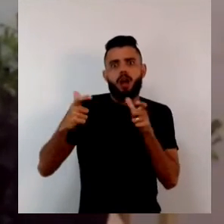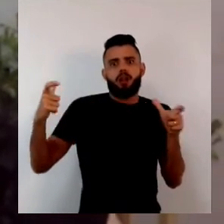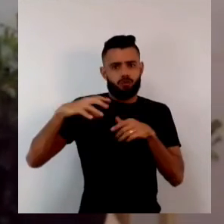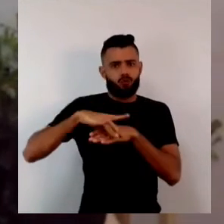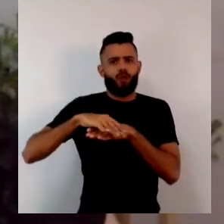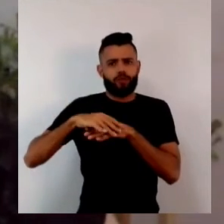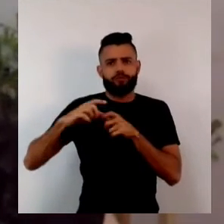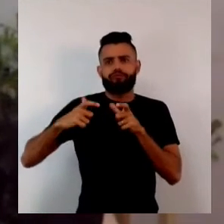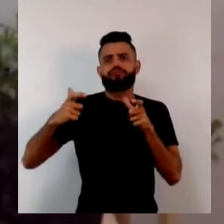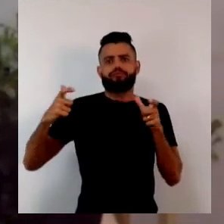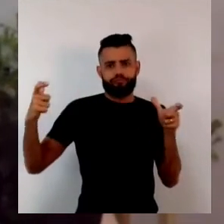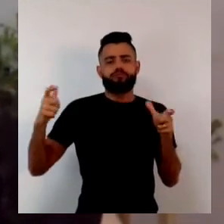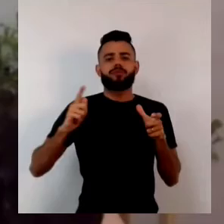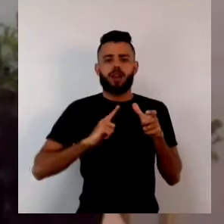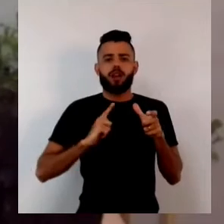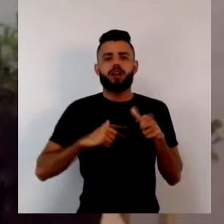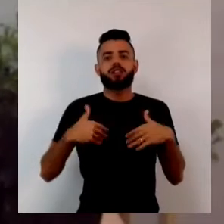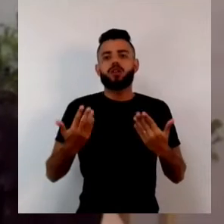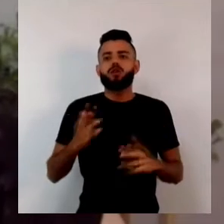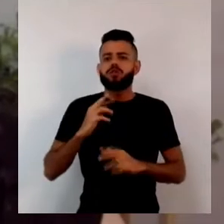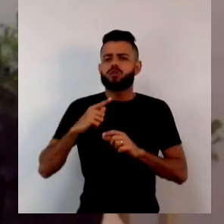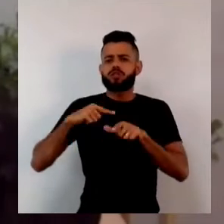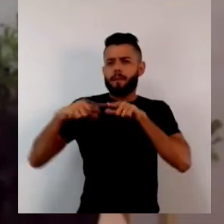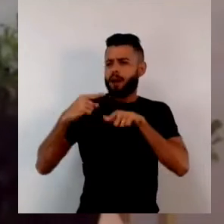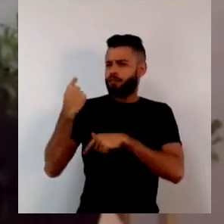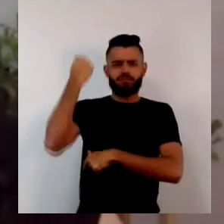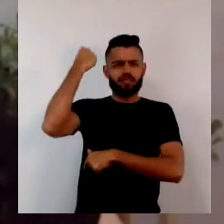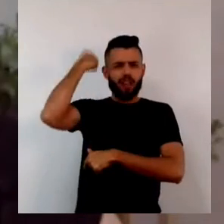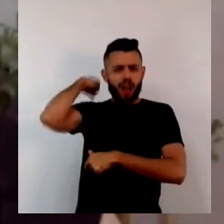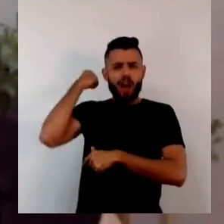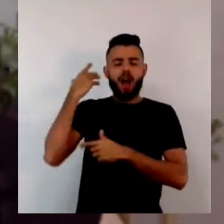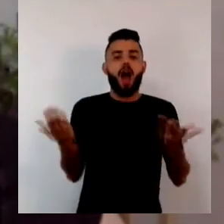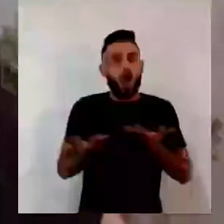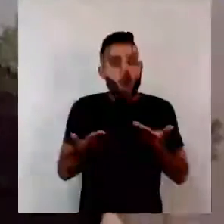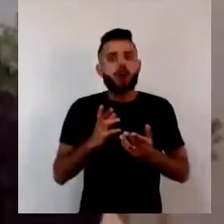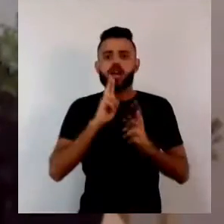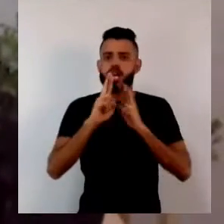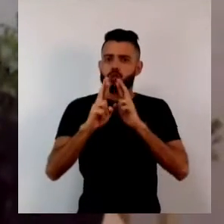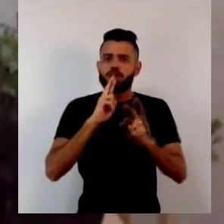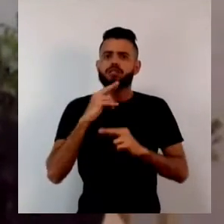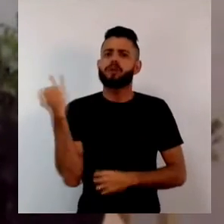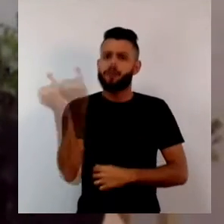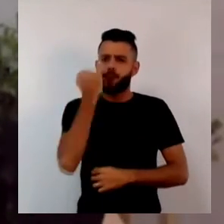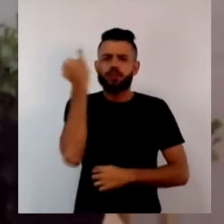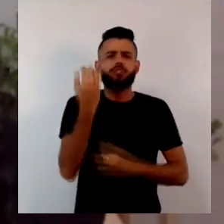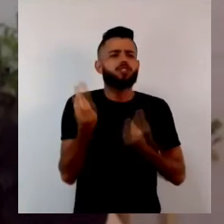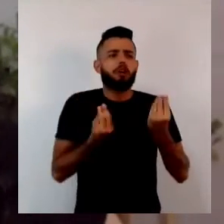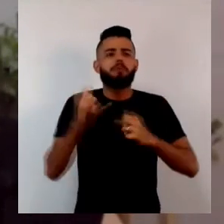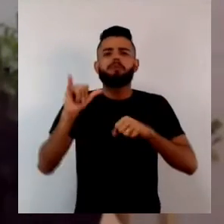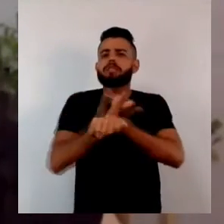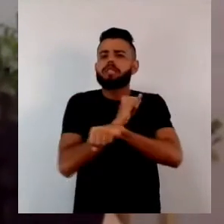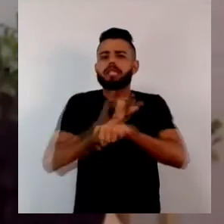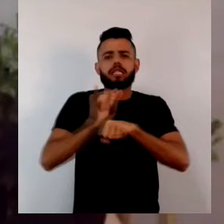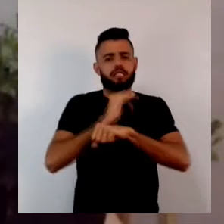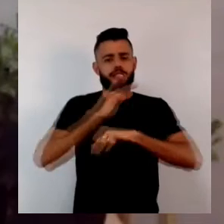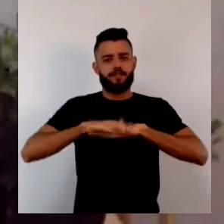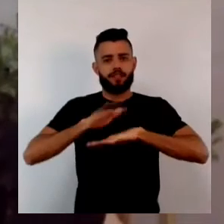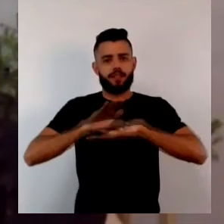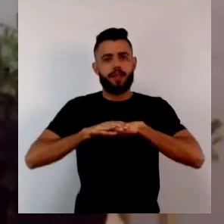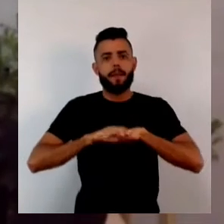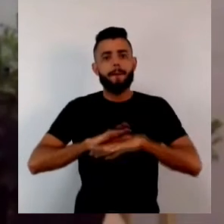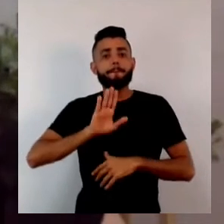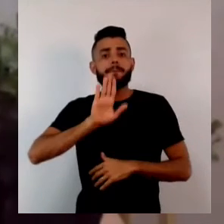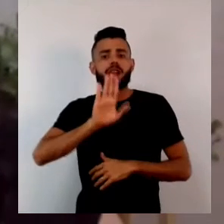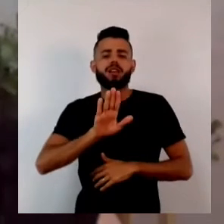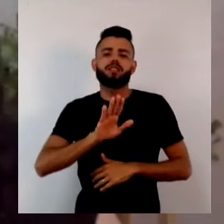resultados importantíssimos agora, né, para as medidas que podem ser tomadas, mas para uma série de outros